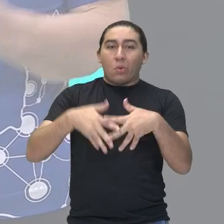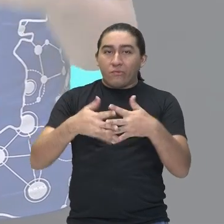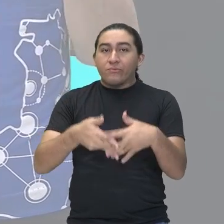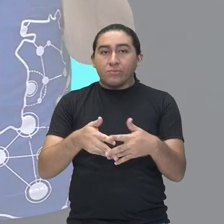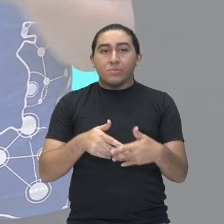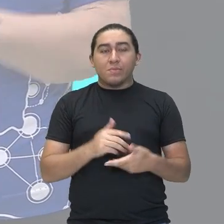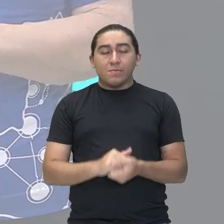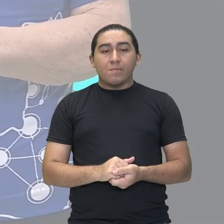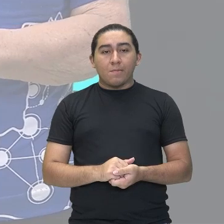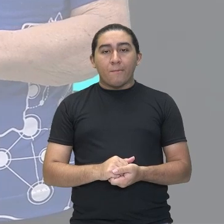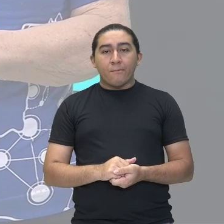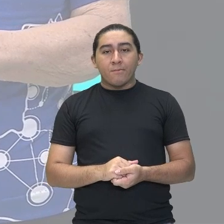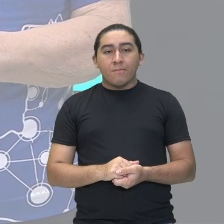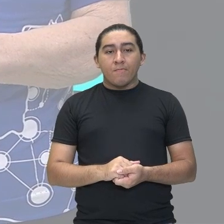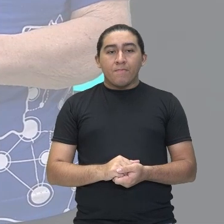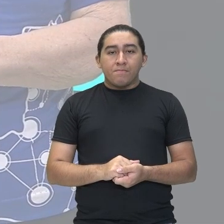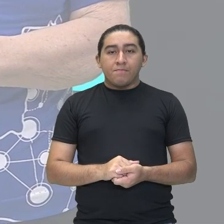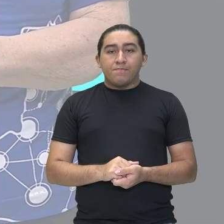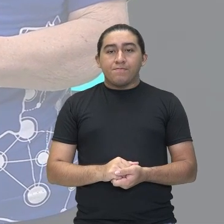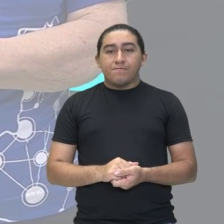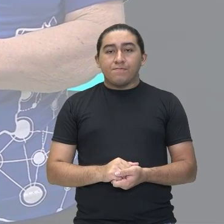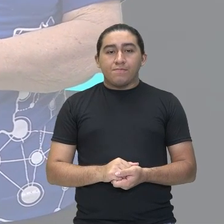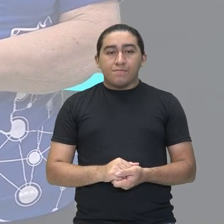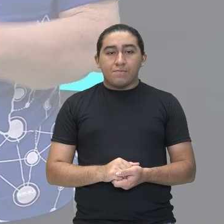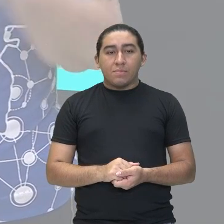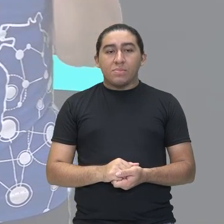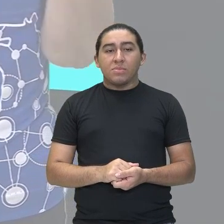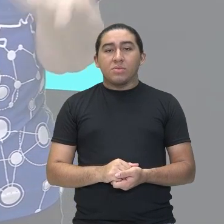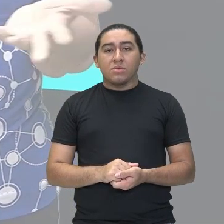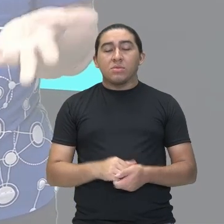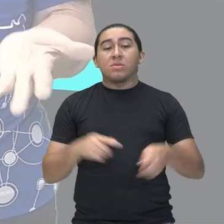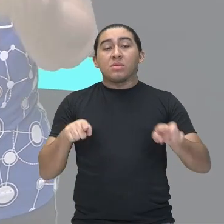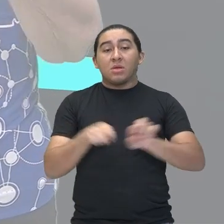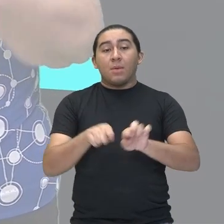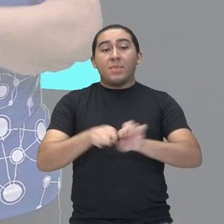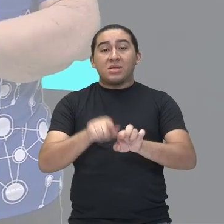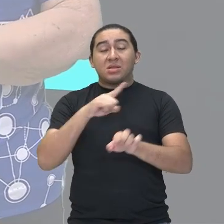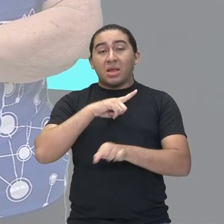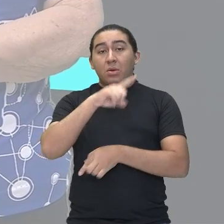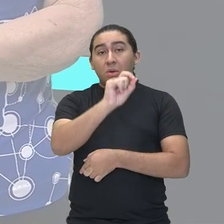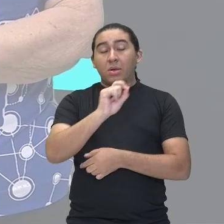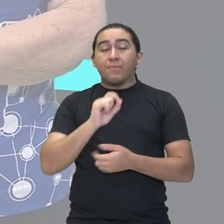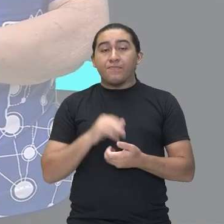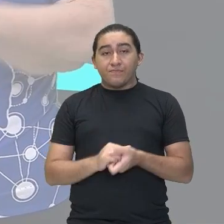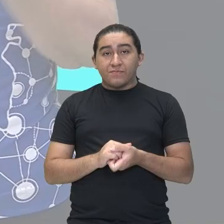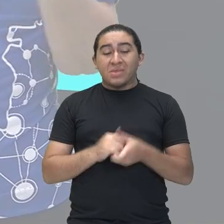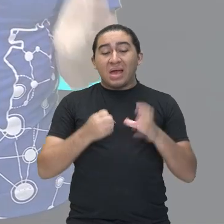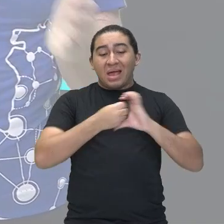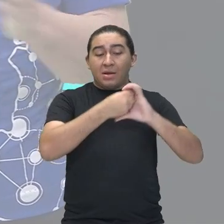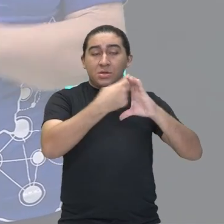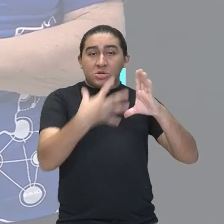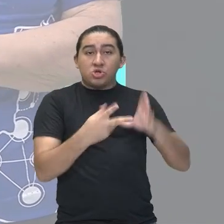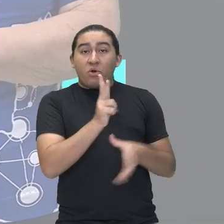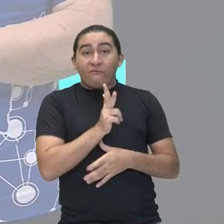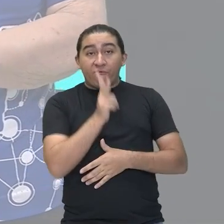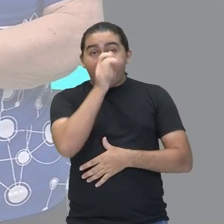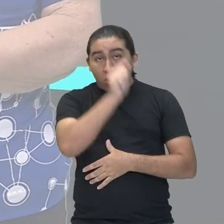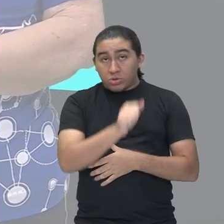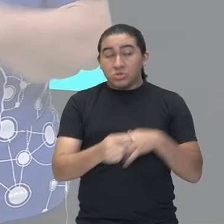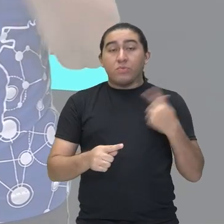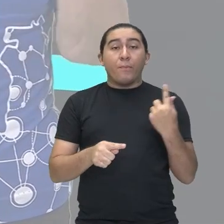né? Nesse período há muito exagero. Esse exagero é por conta